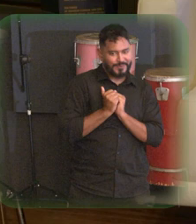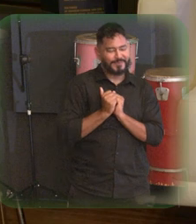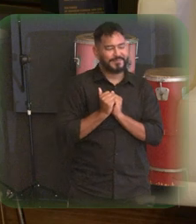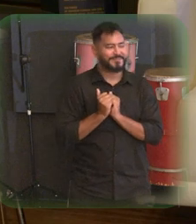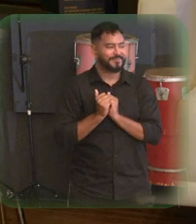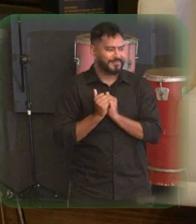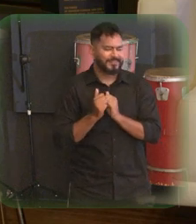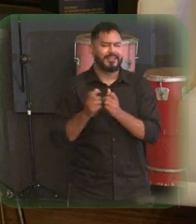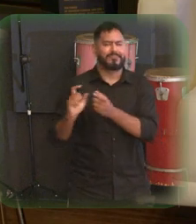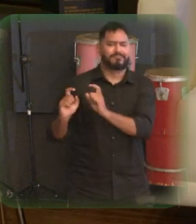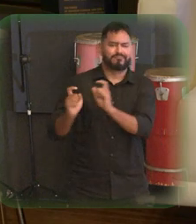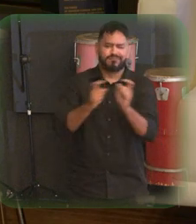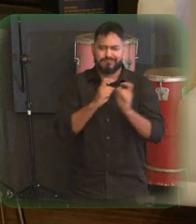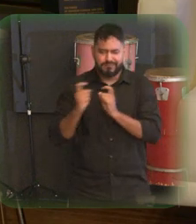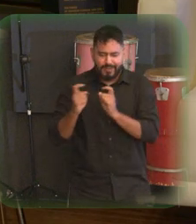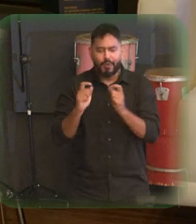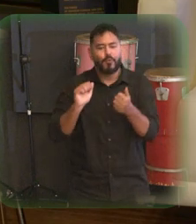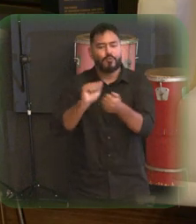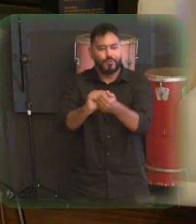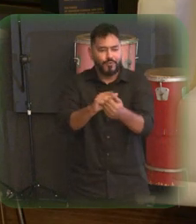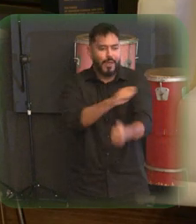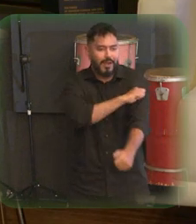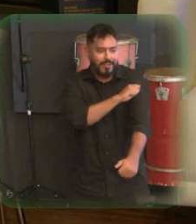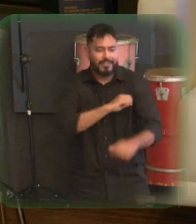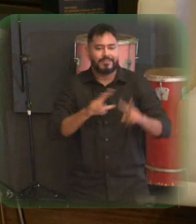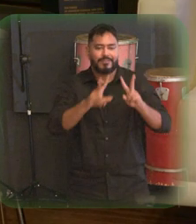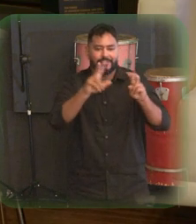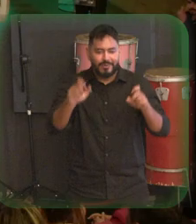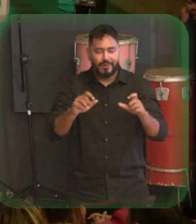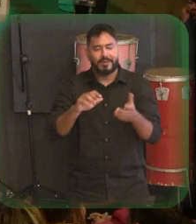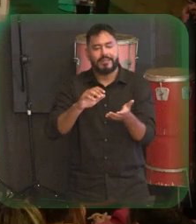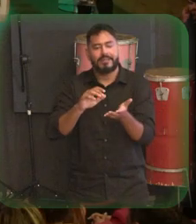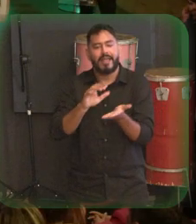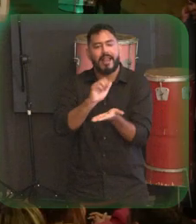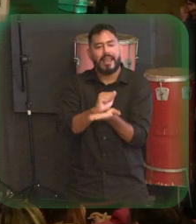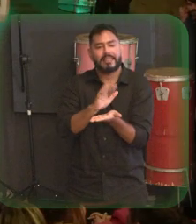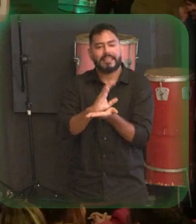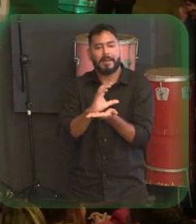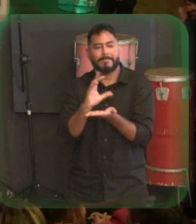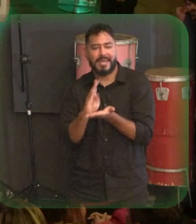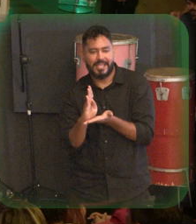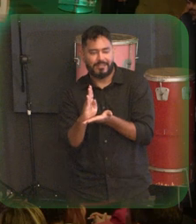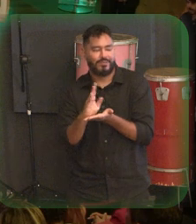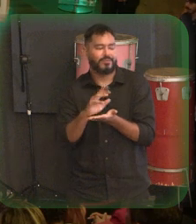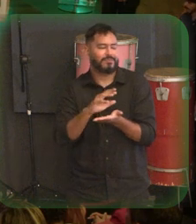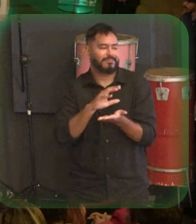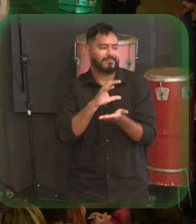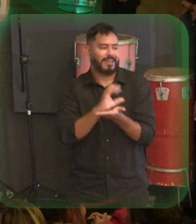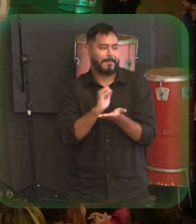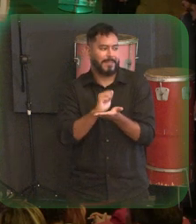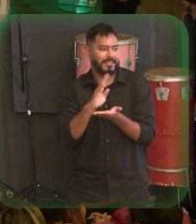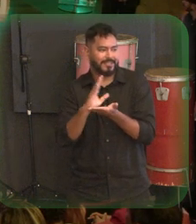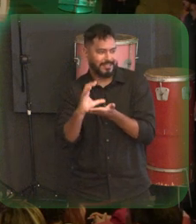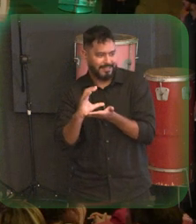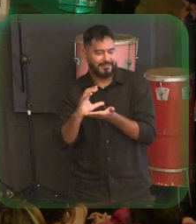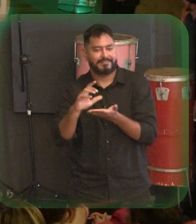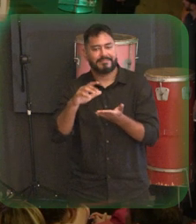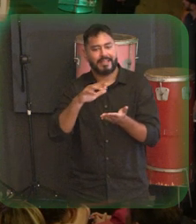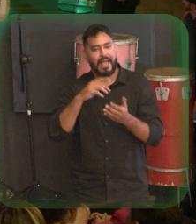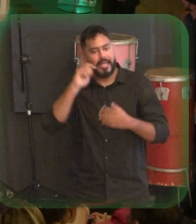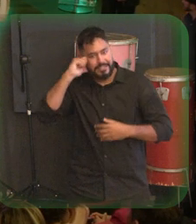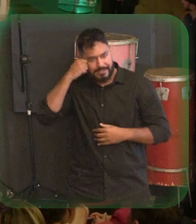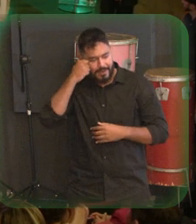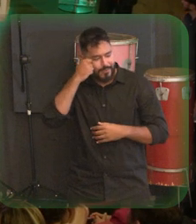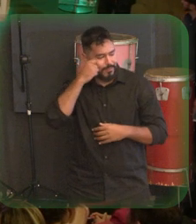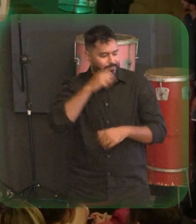né, em discussões com estudantes sobre letramento racial, né, e o nosso babalorixá e doutor honoris causa,